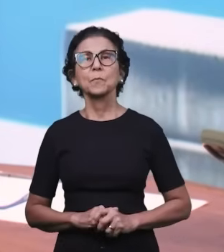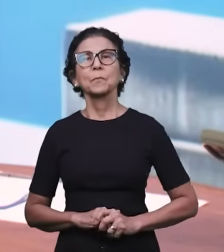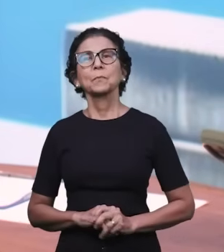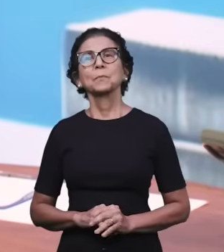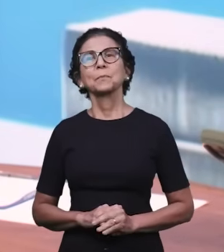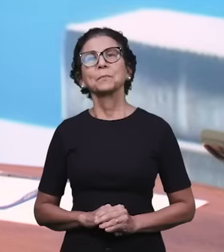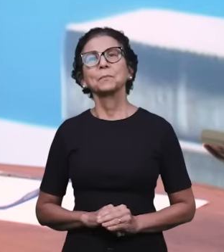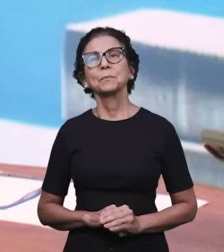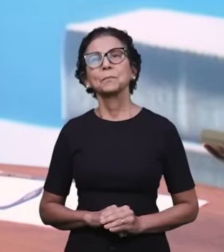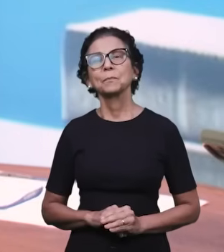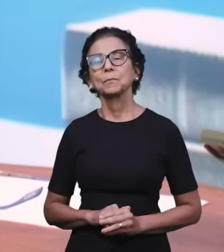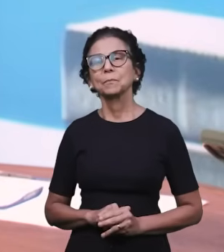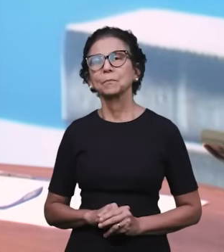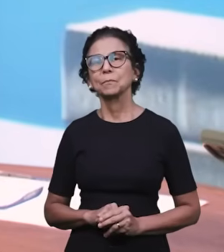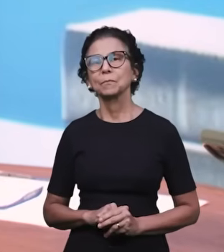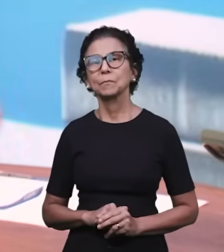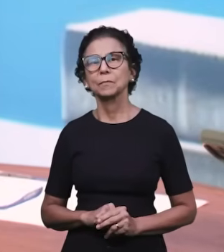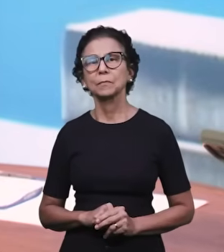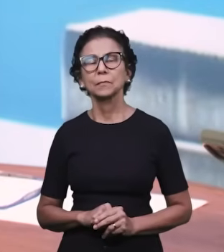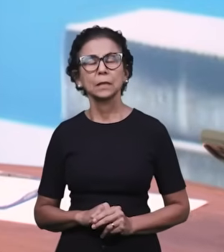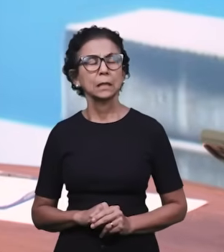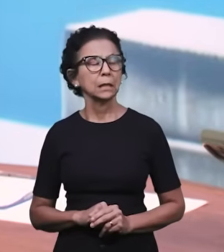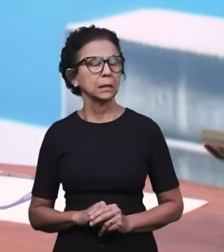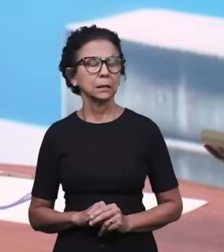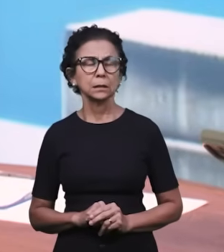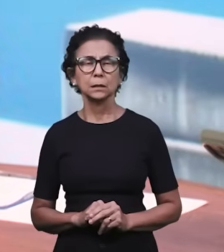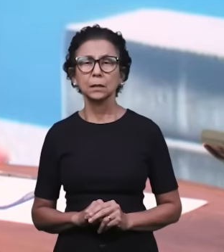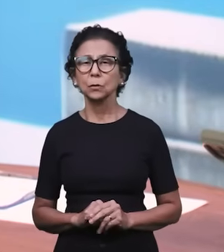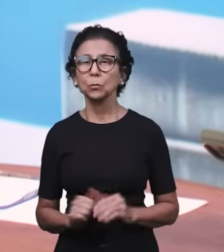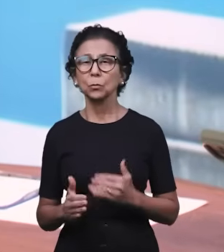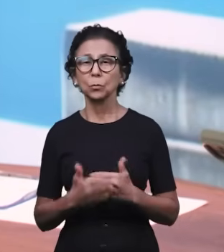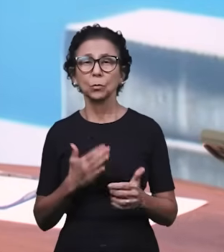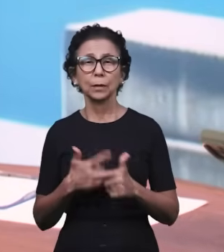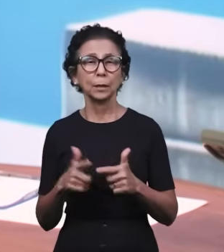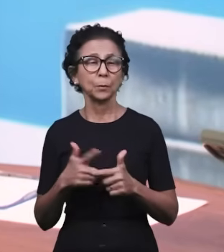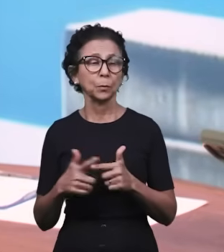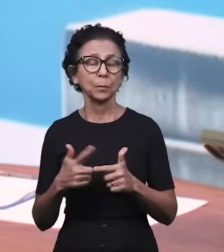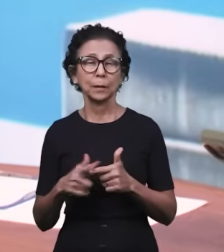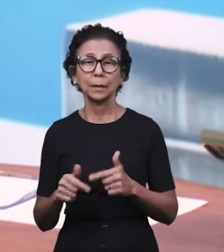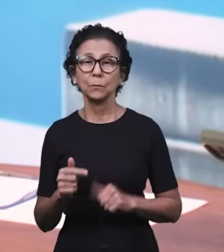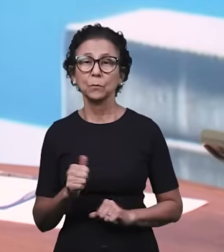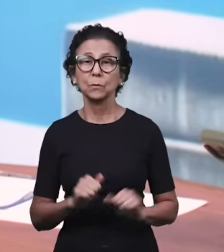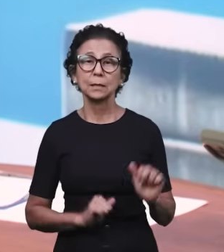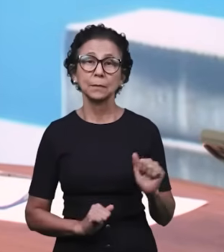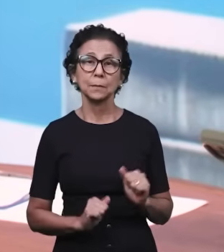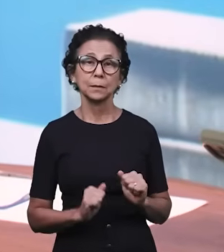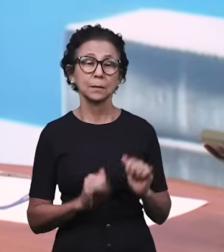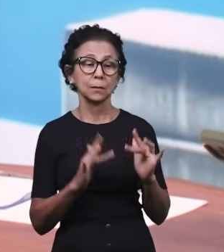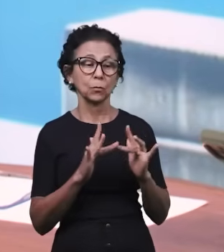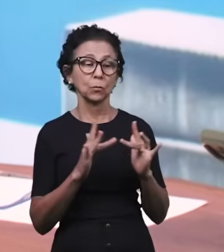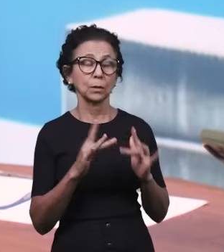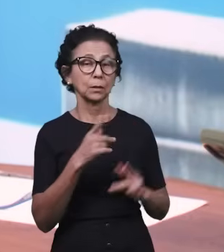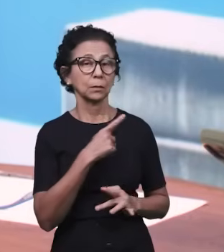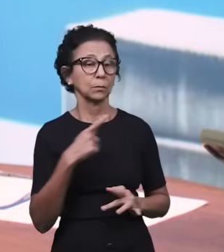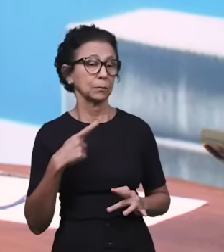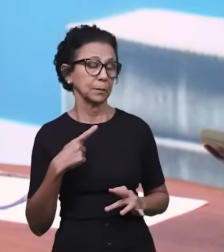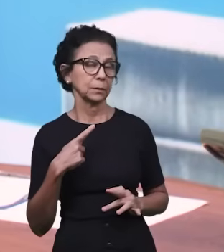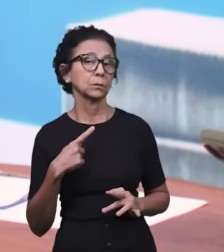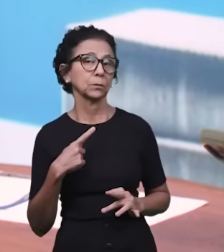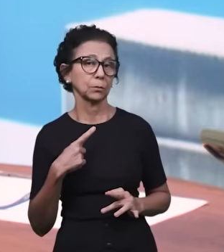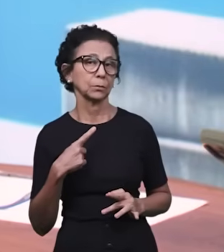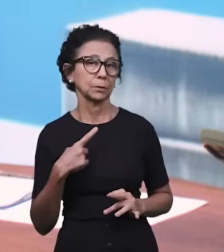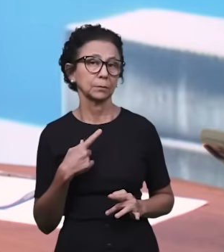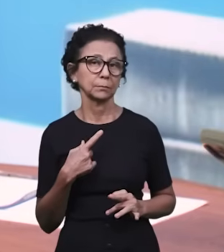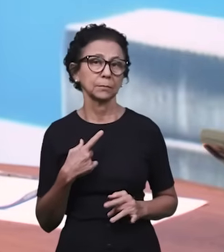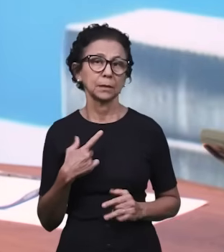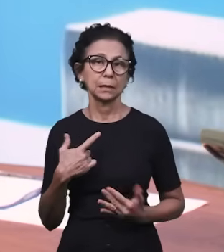falou, imediatamente comunica o pastor para que o pastor possa estar ciente e busque a direção completa da bênção do Senhor. Servir